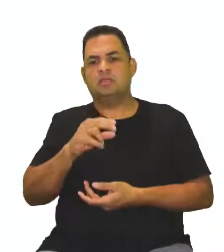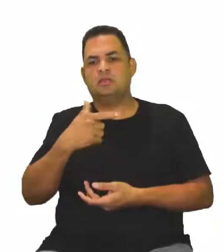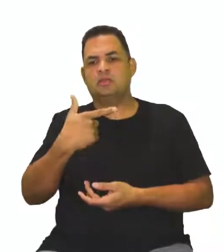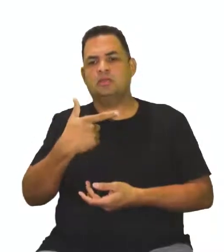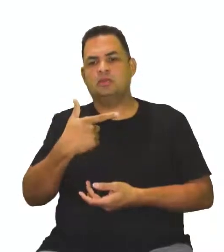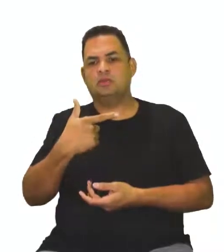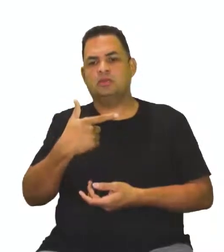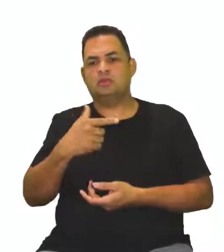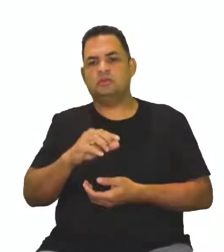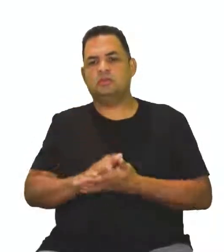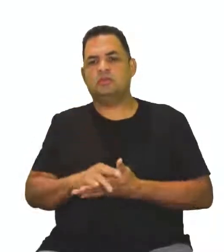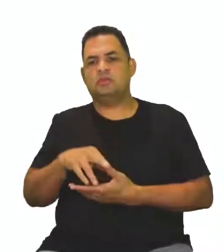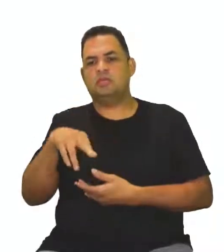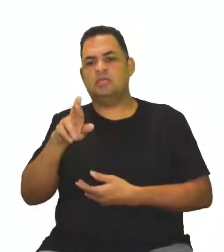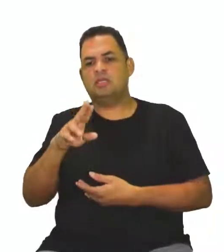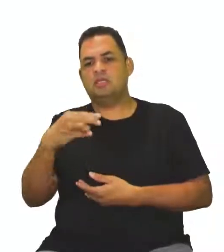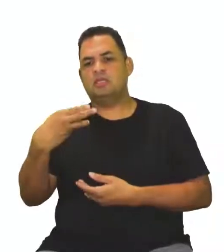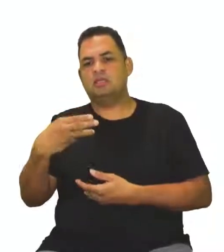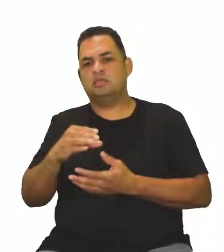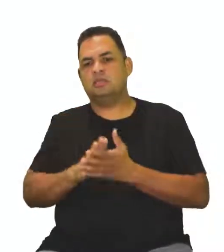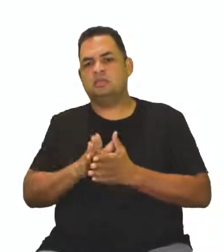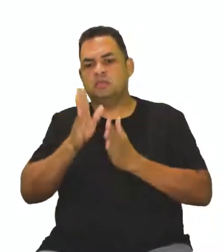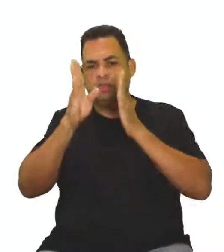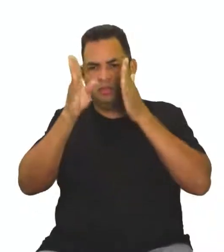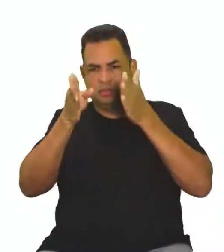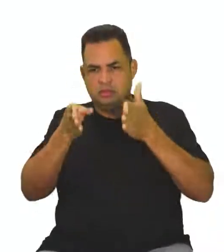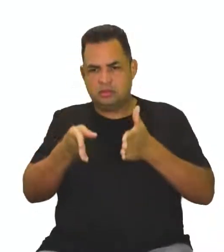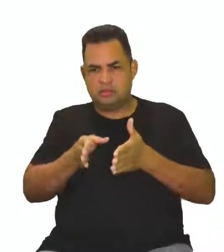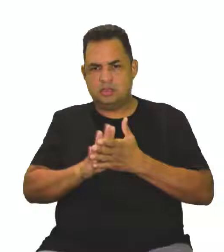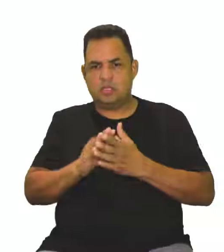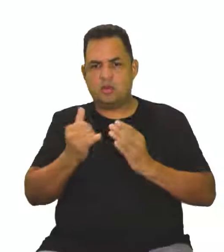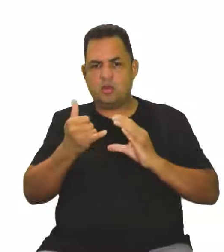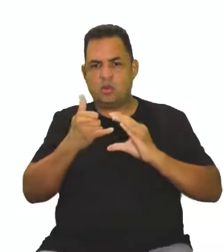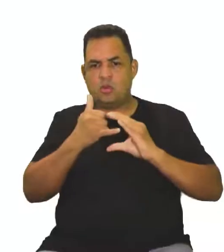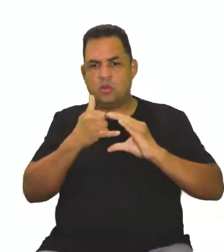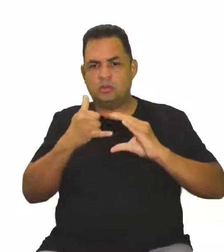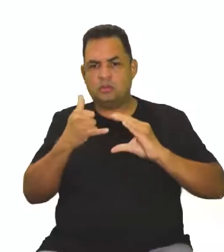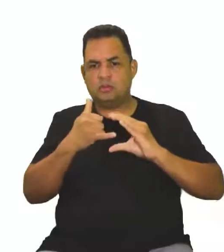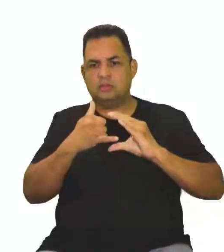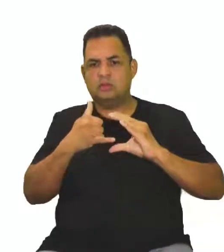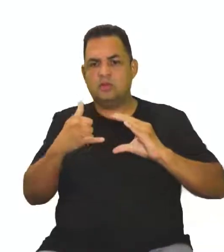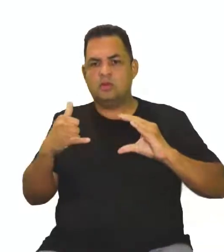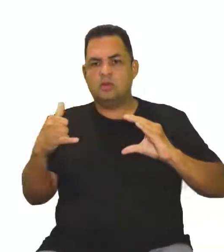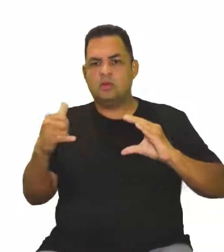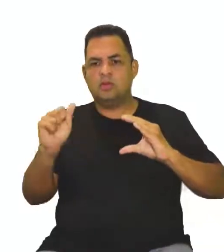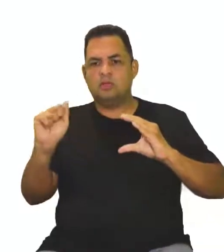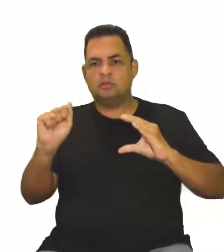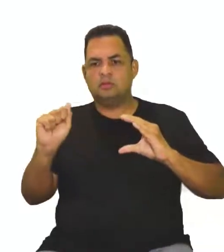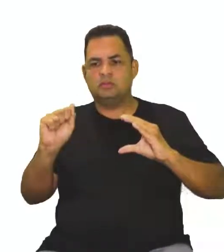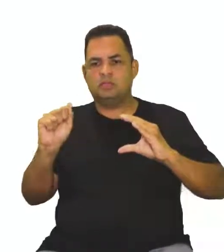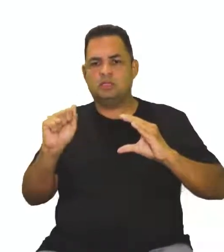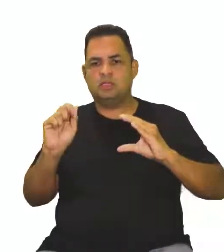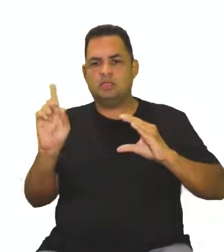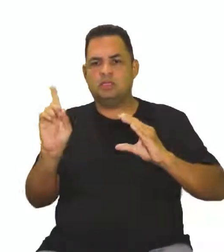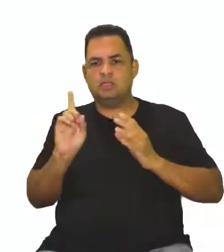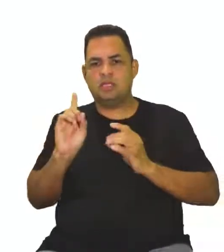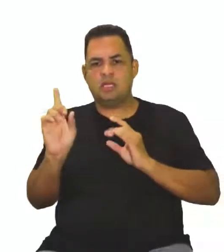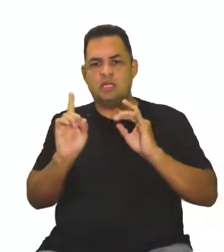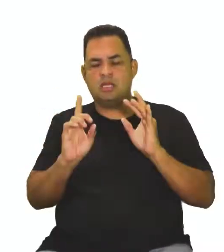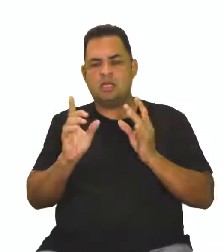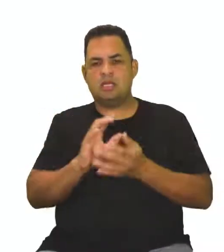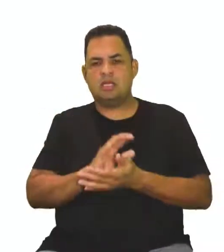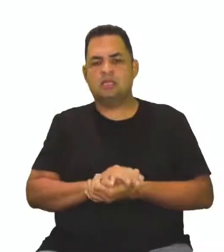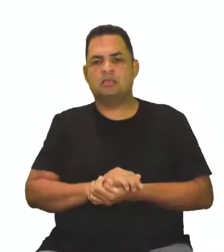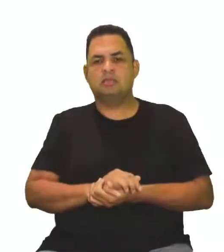em paralelo. A corrente que passa por cada resistor, como eu falei para vocês na aula passada, numa associação em